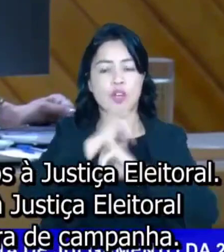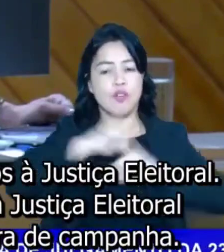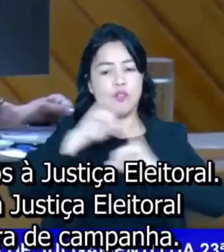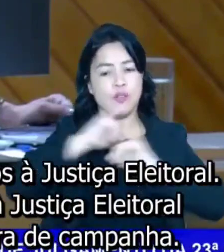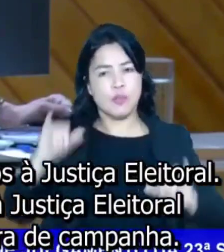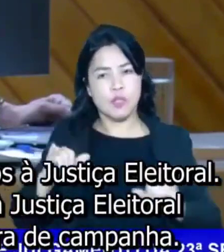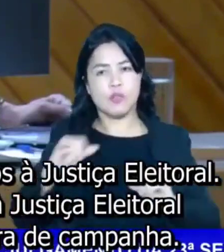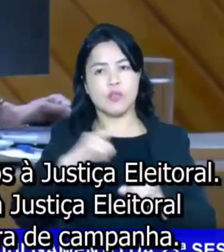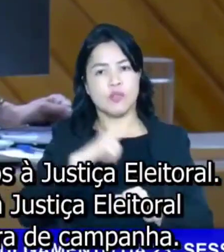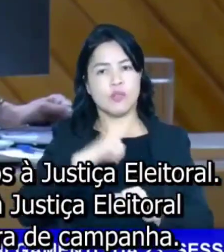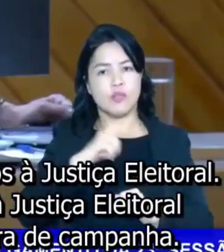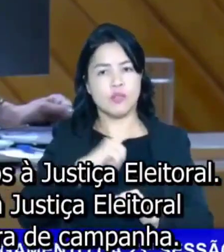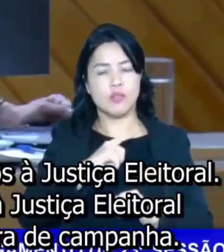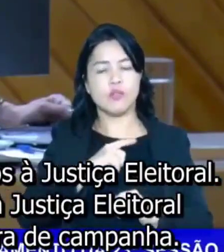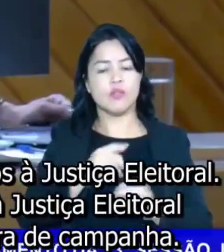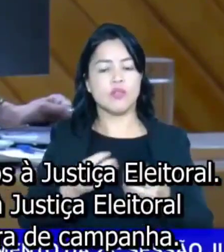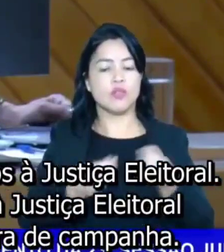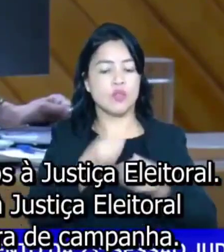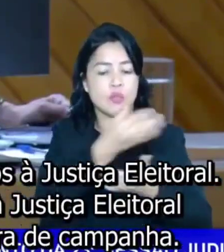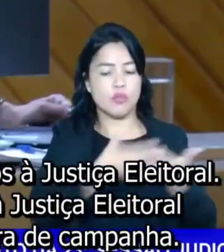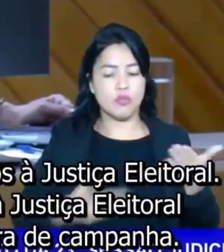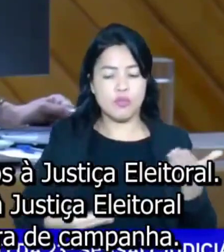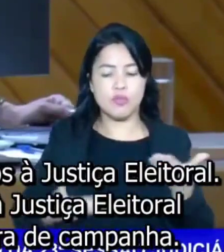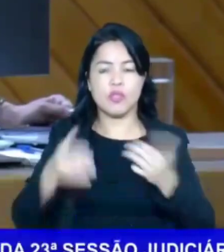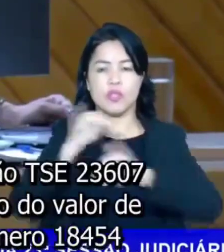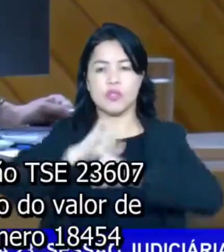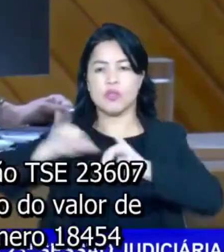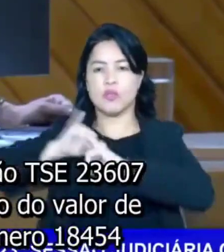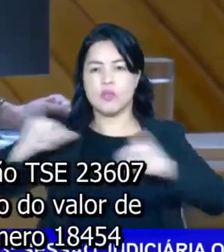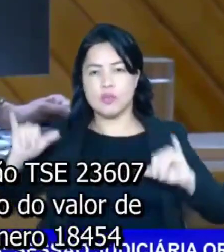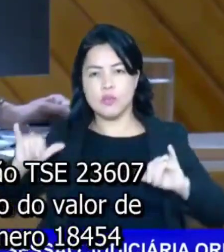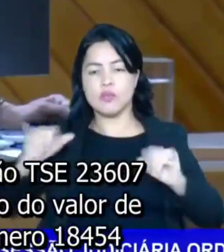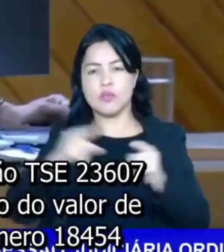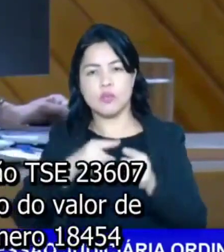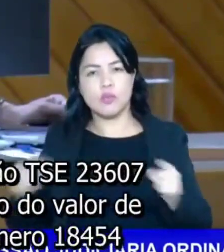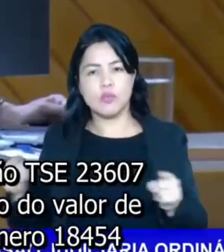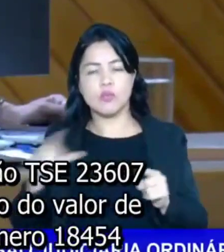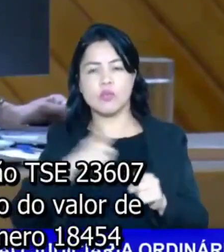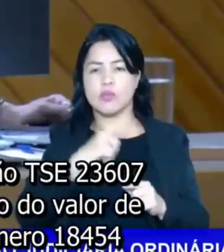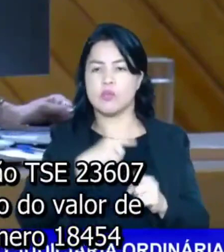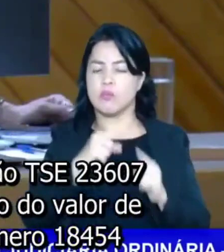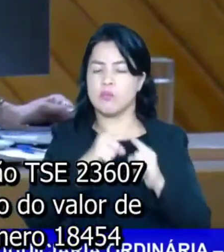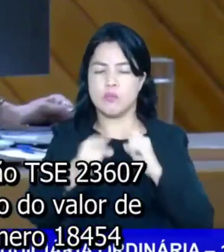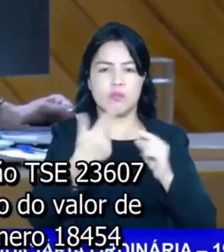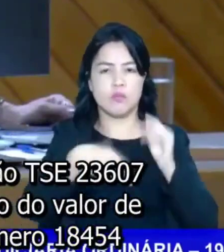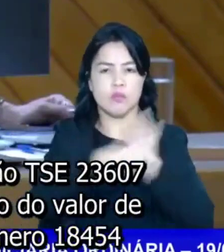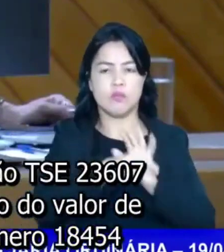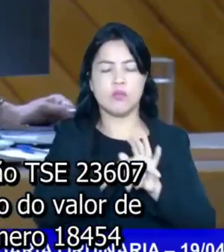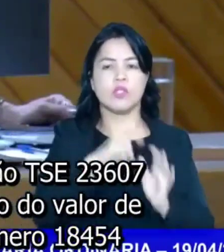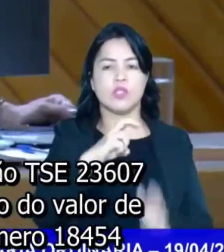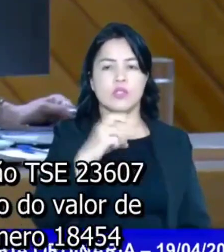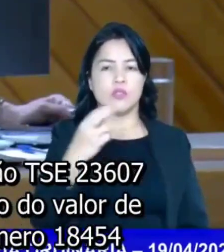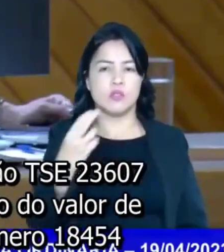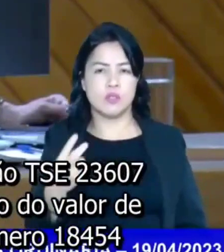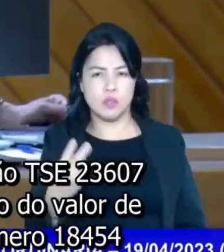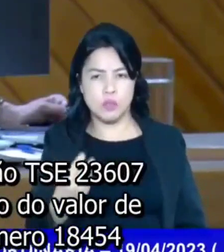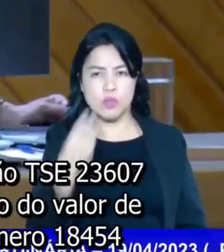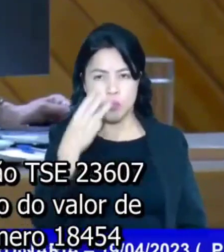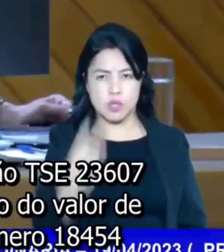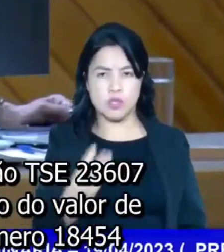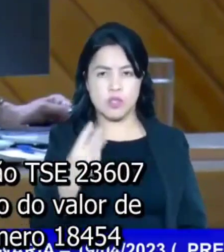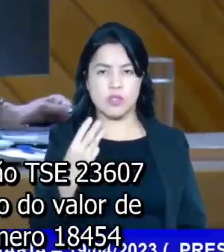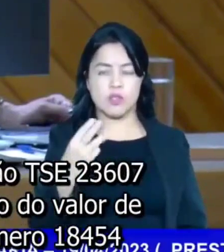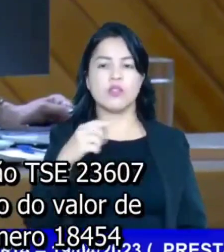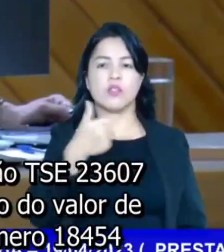ao registro integral da movimentação financeira de campanha, infringindo o artigo 53, inciso 1, a linha A da Resolução TSE